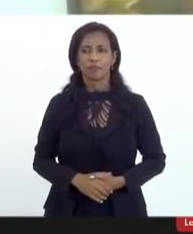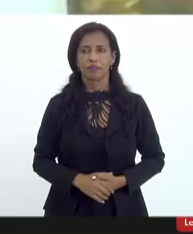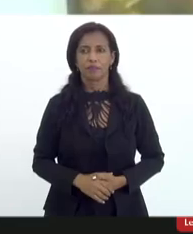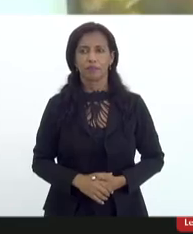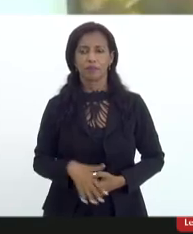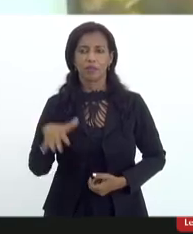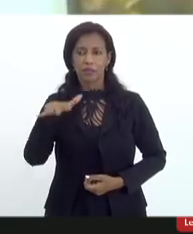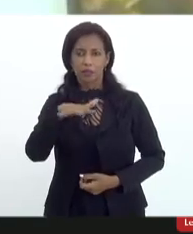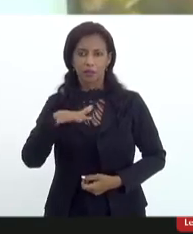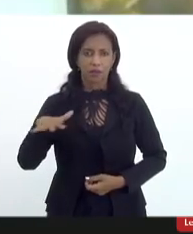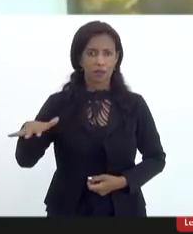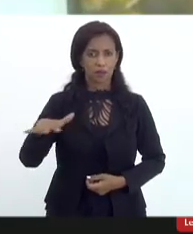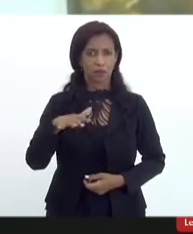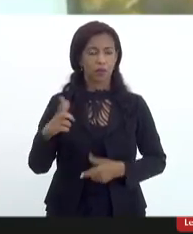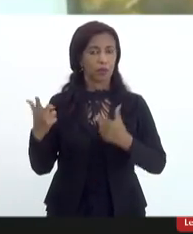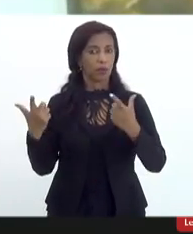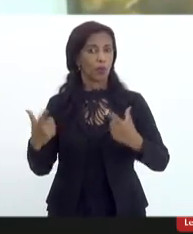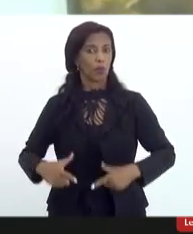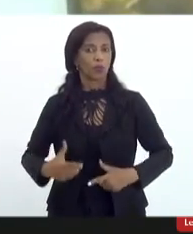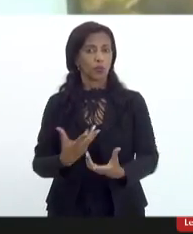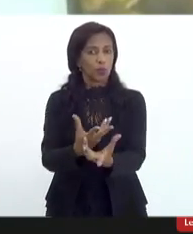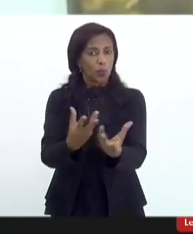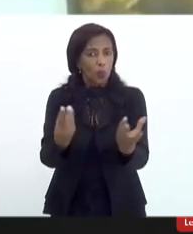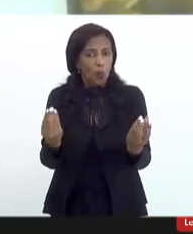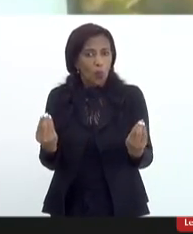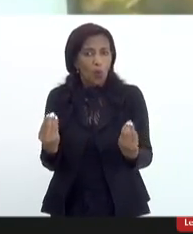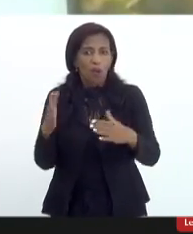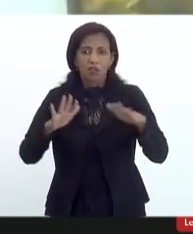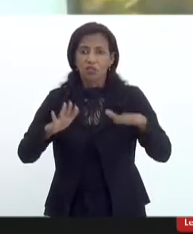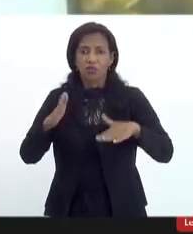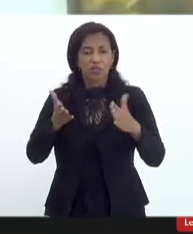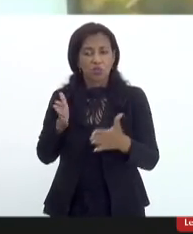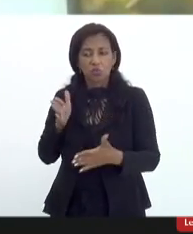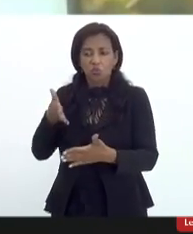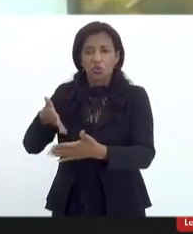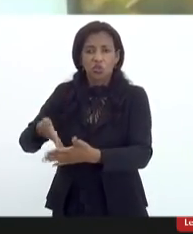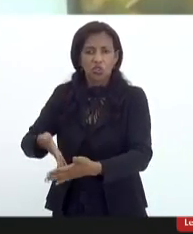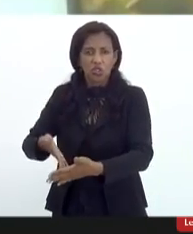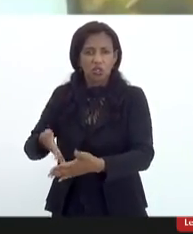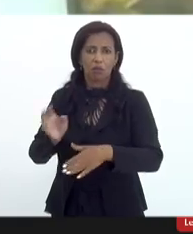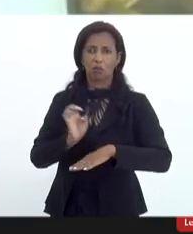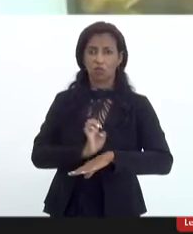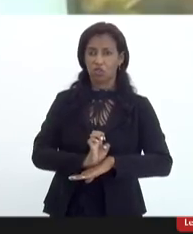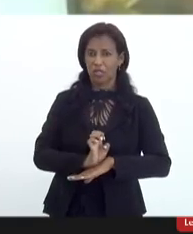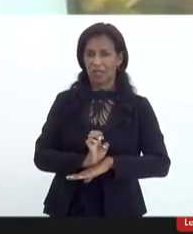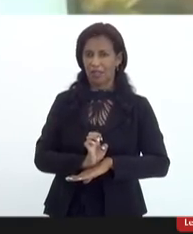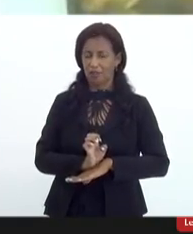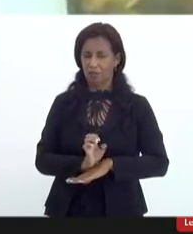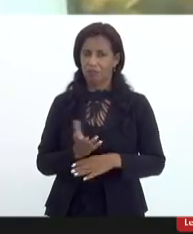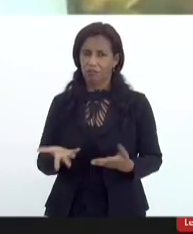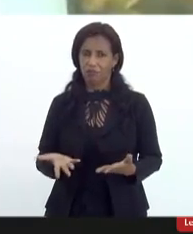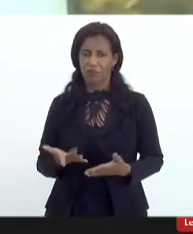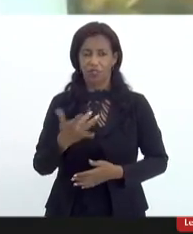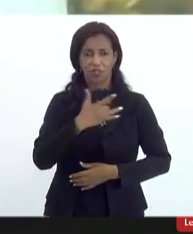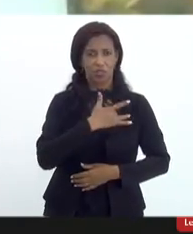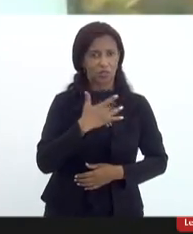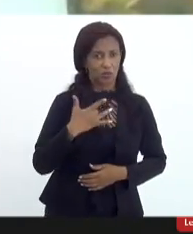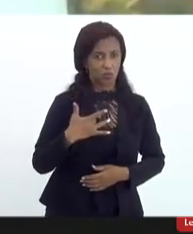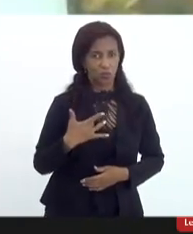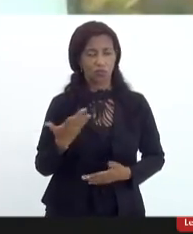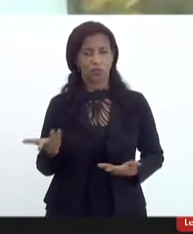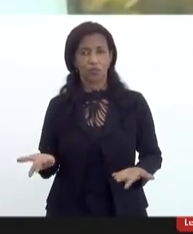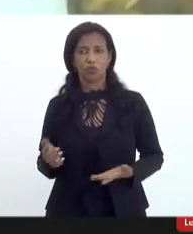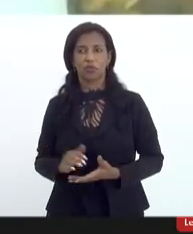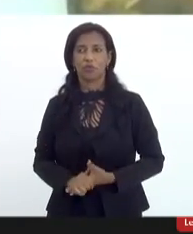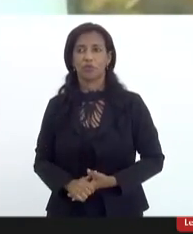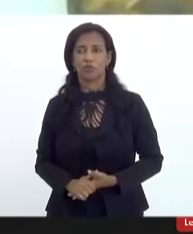em territórios onde muitas vezes não chega o braço do Estado, seja a saúde,